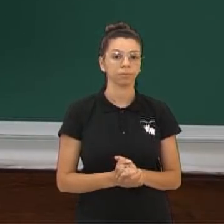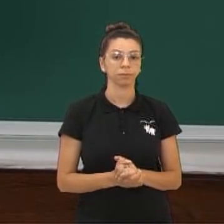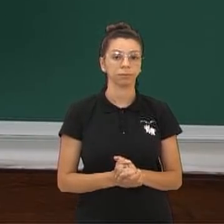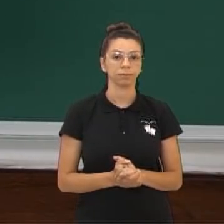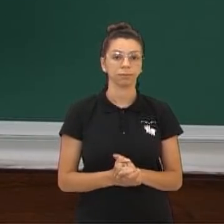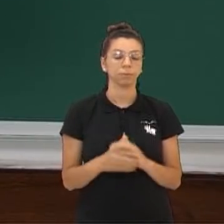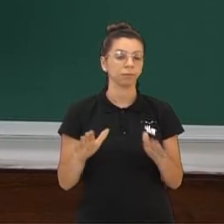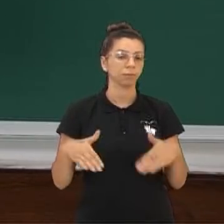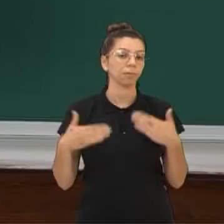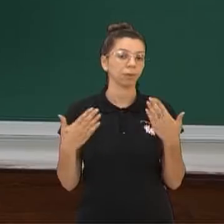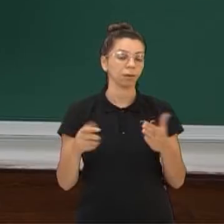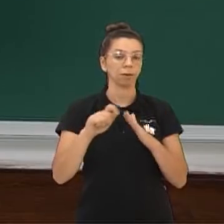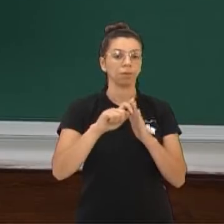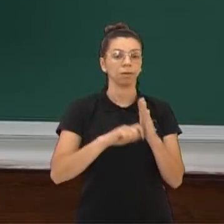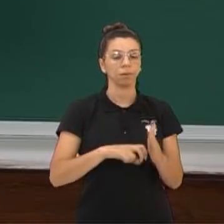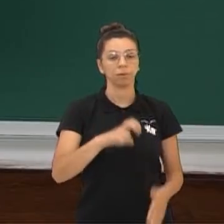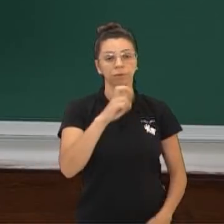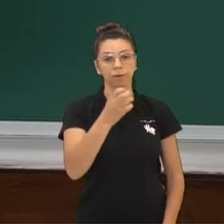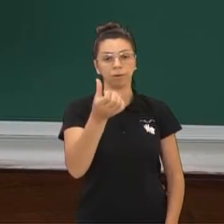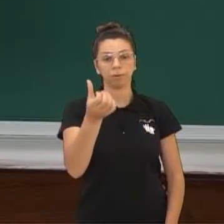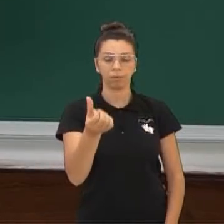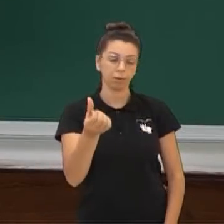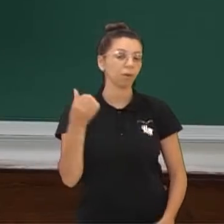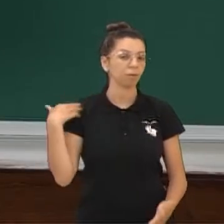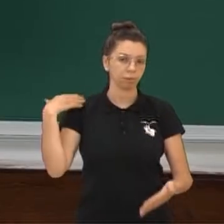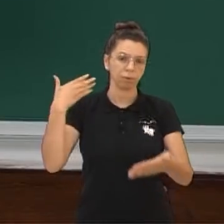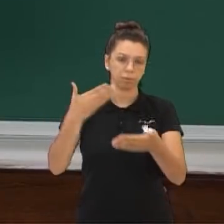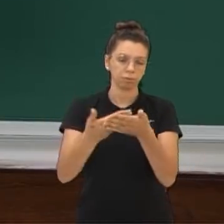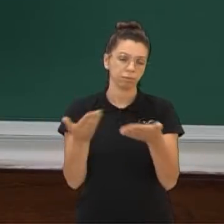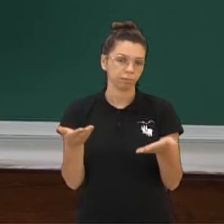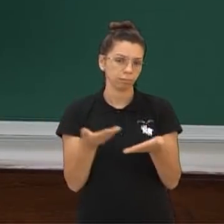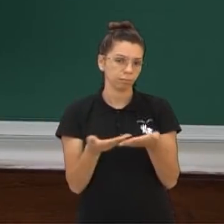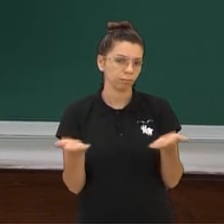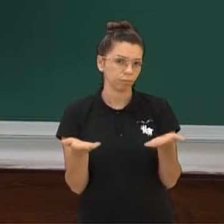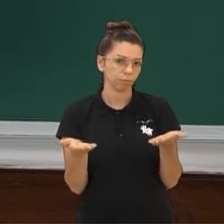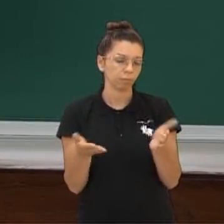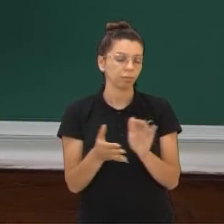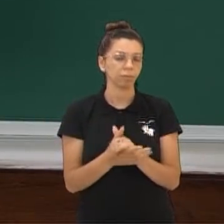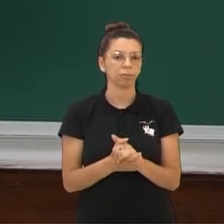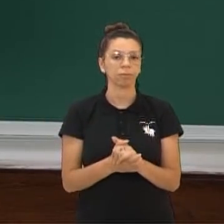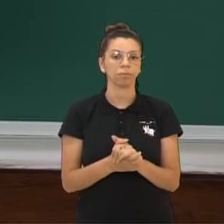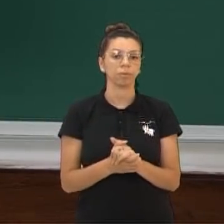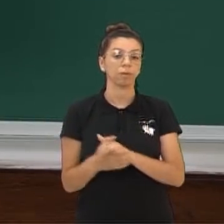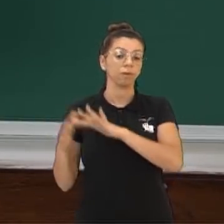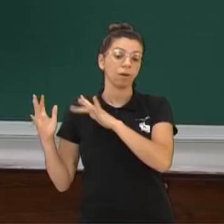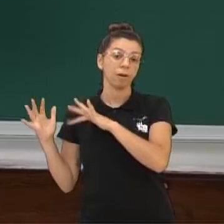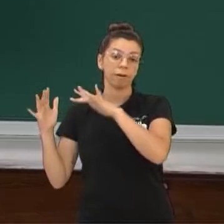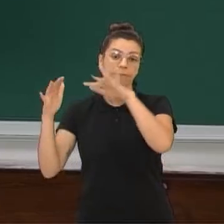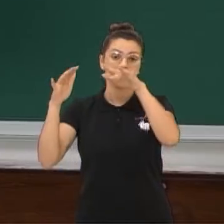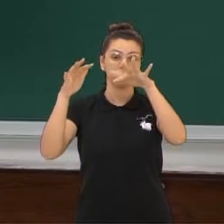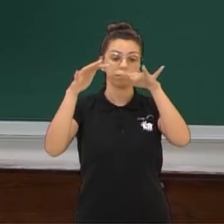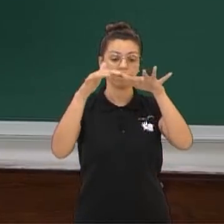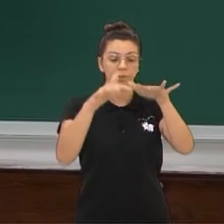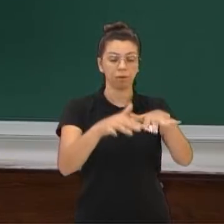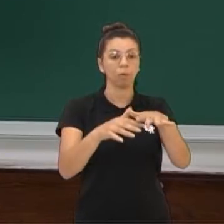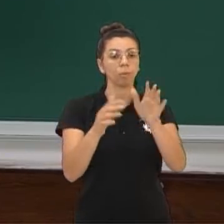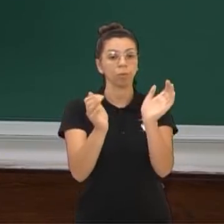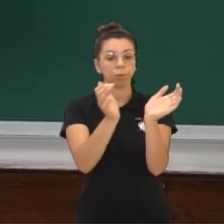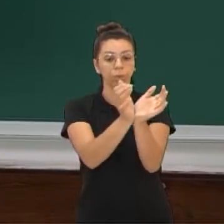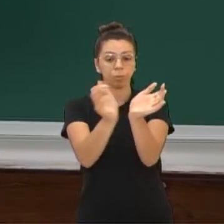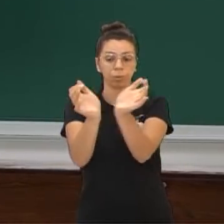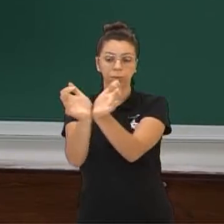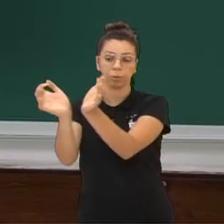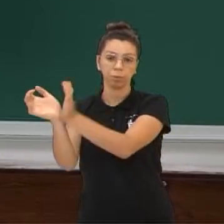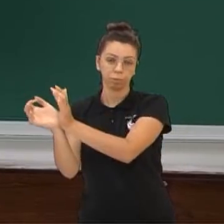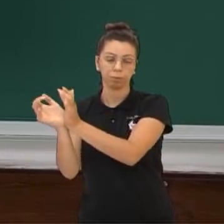Então, nós tivemos lá no século V, que a gente já viu até agora, que foi esse assentamento na Grã-Bretanha dessas três tribos